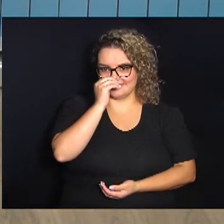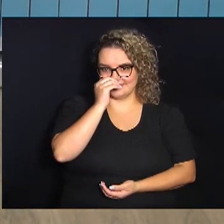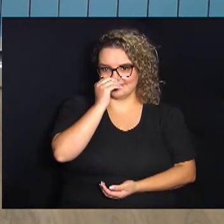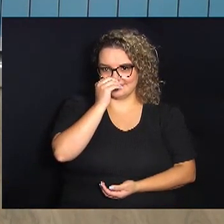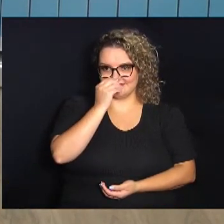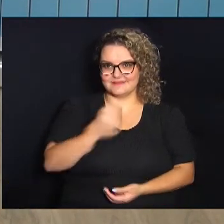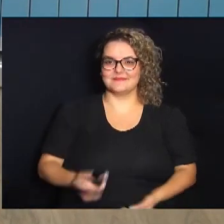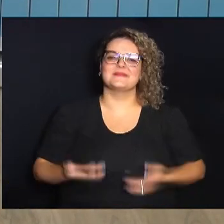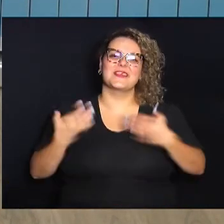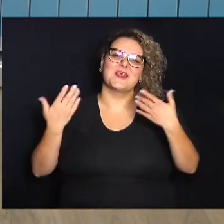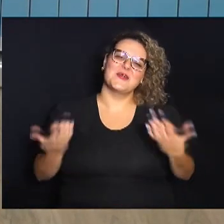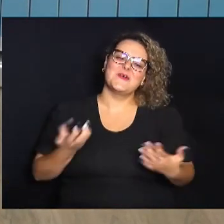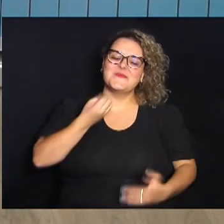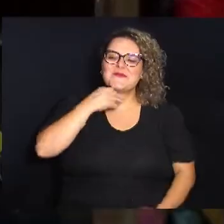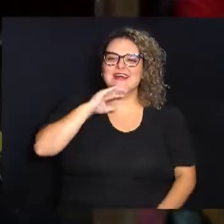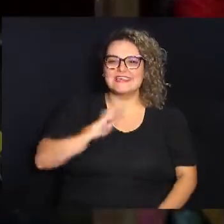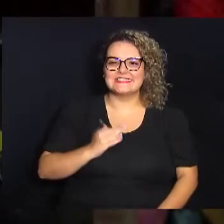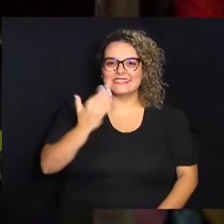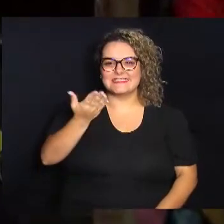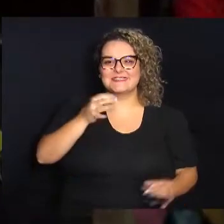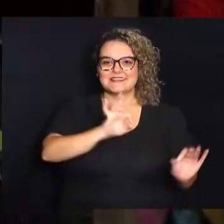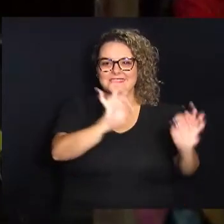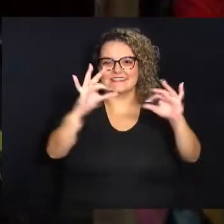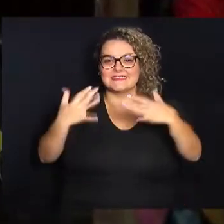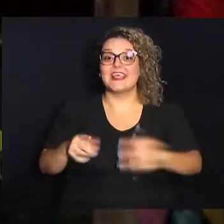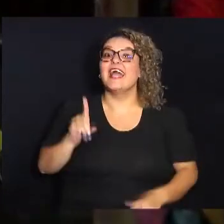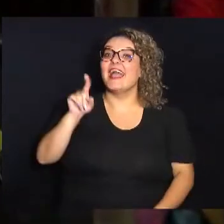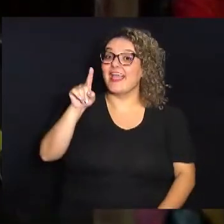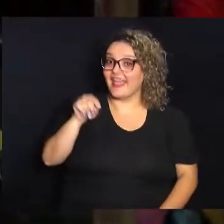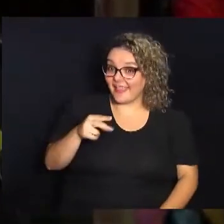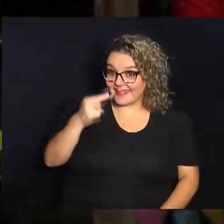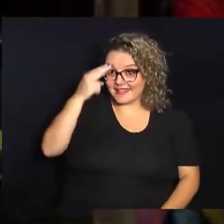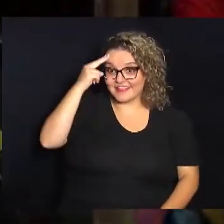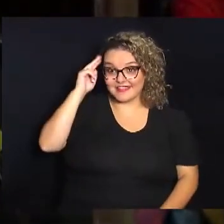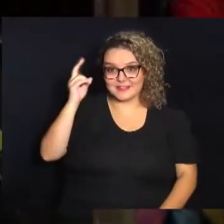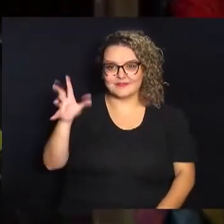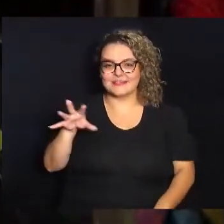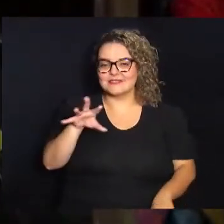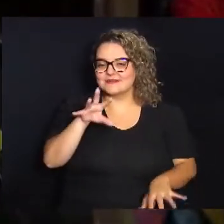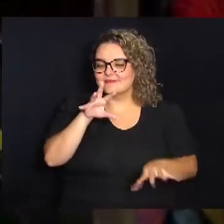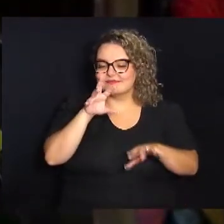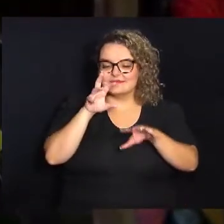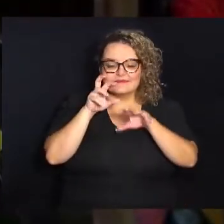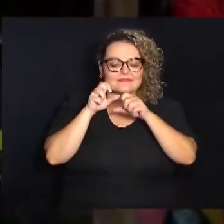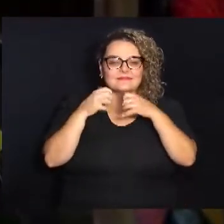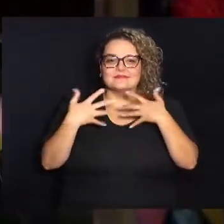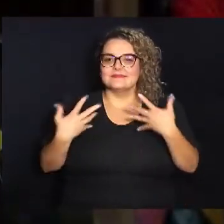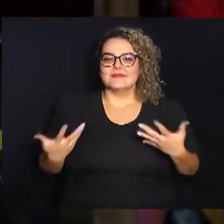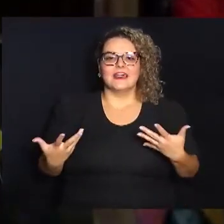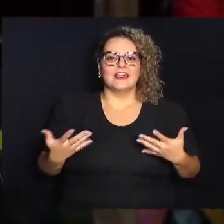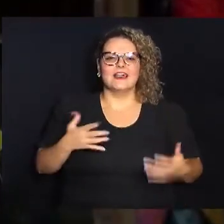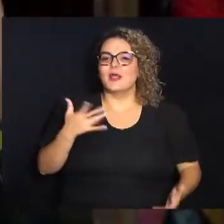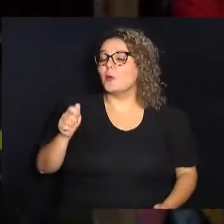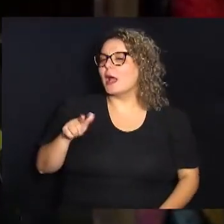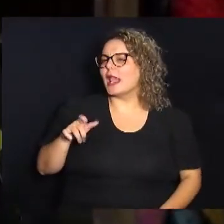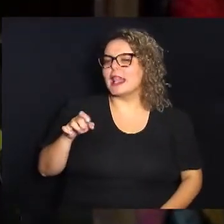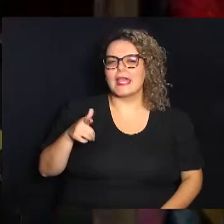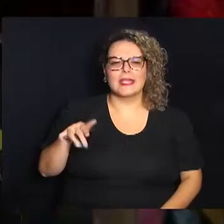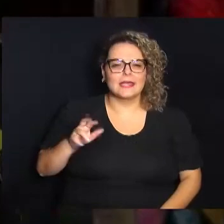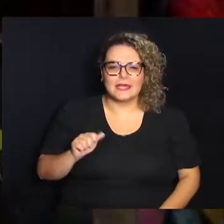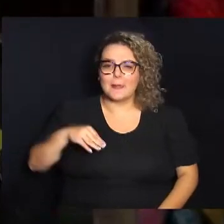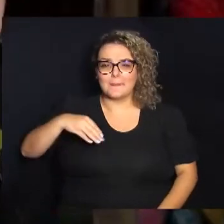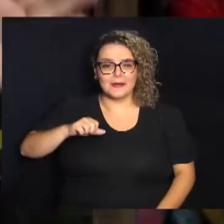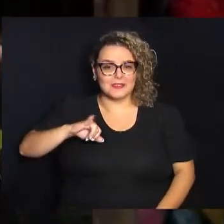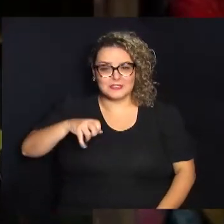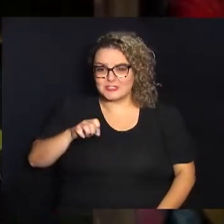Boa tarde a você que nos assiste, é isso mesmo, Gabriel, é um perfume danado, eu já tô cheirando alecrim, manjericão, eu passei a mão em